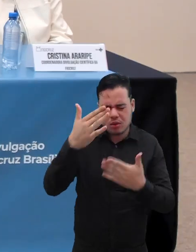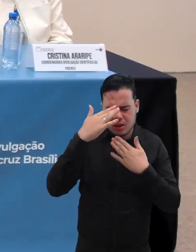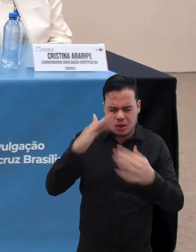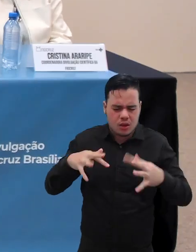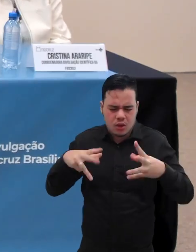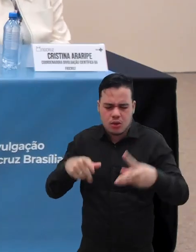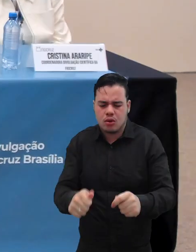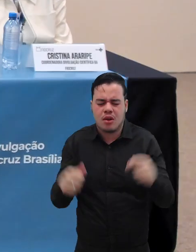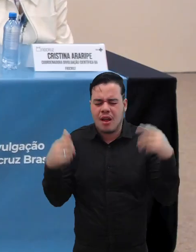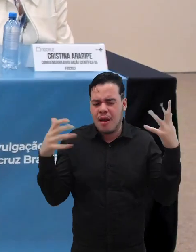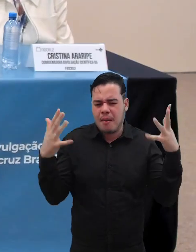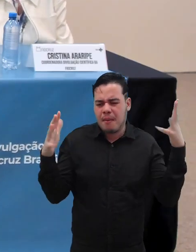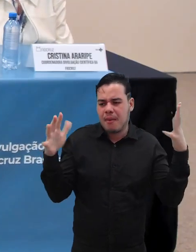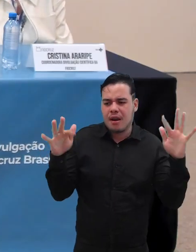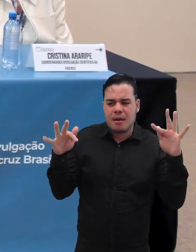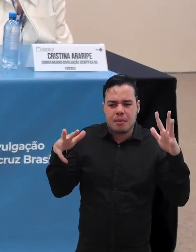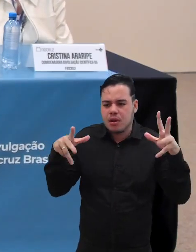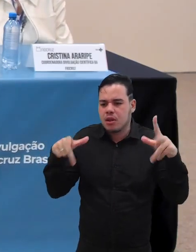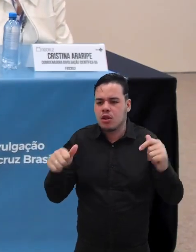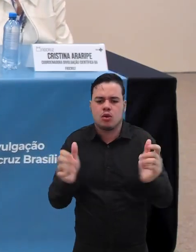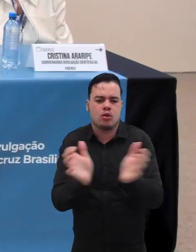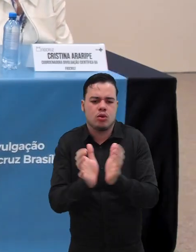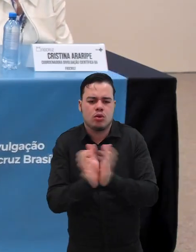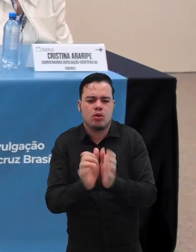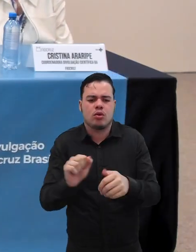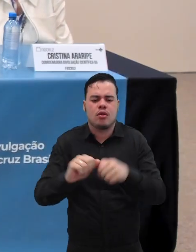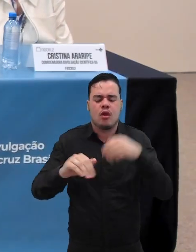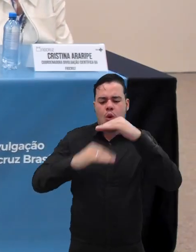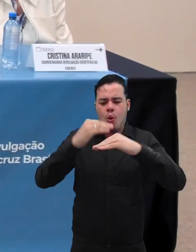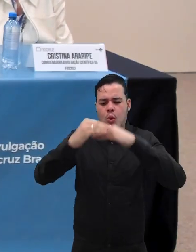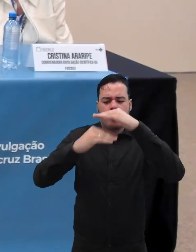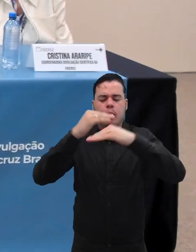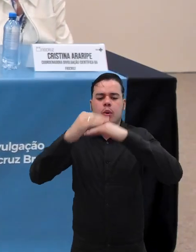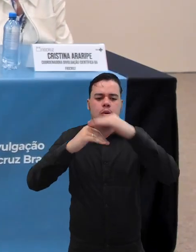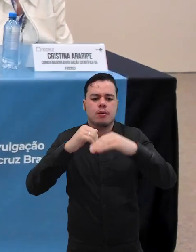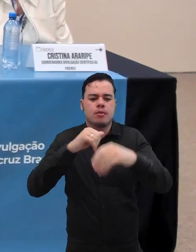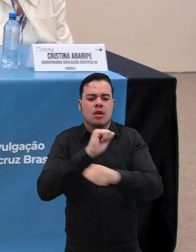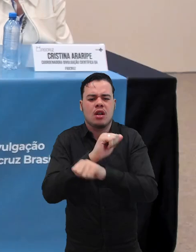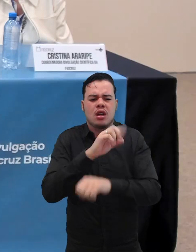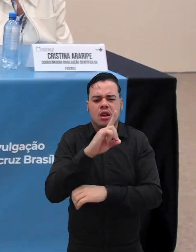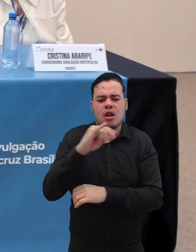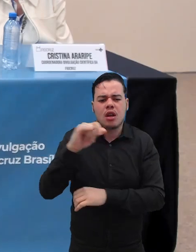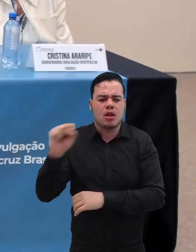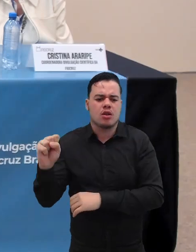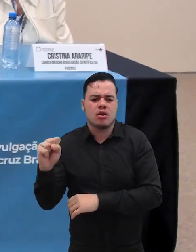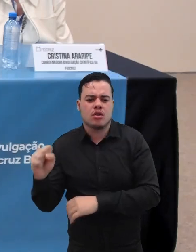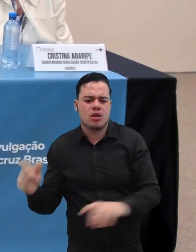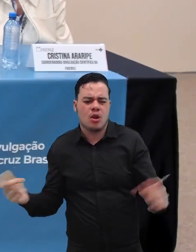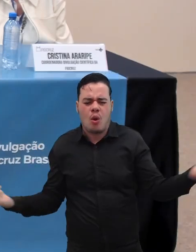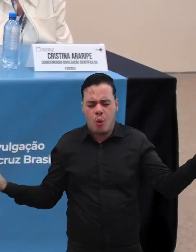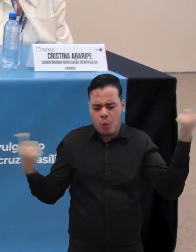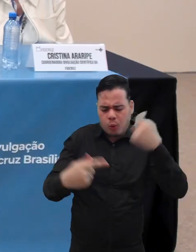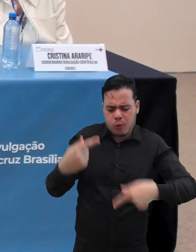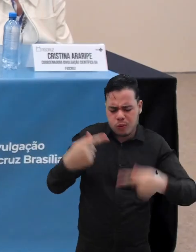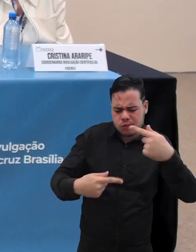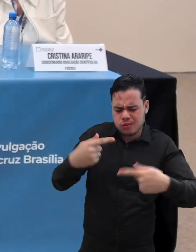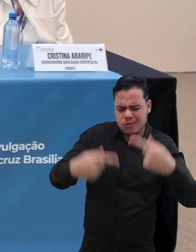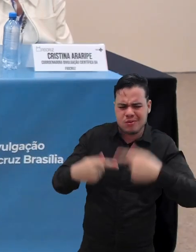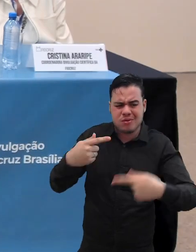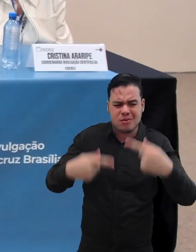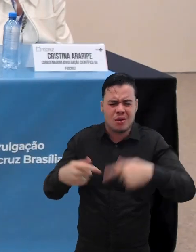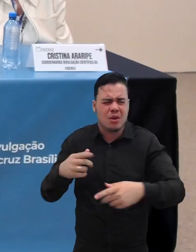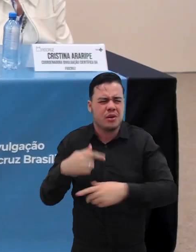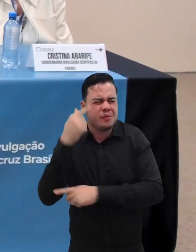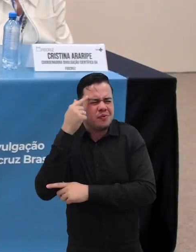Parabéns assim, a toda a equipe que desenvolveu e espero que sejam dias de debates muito profícuos para que a